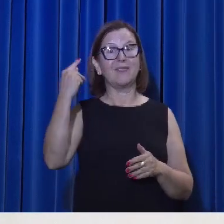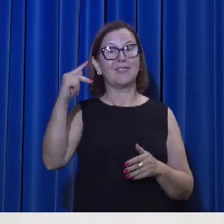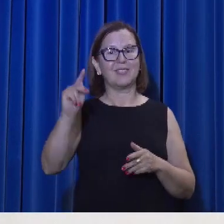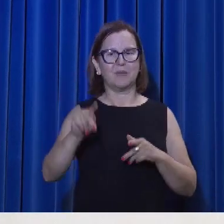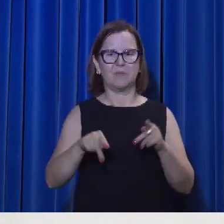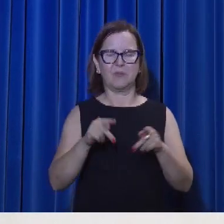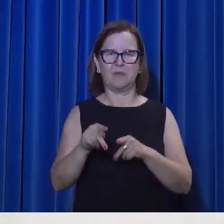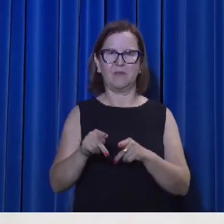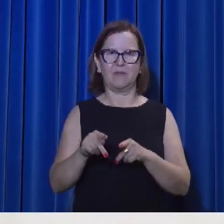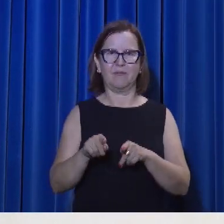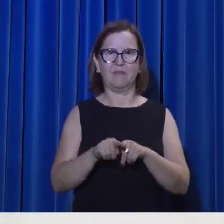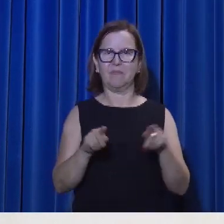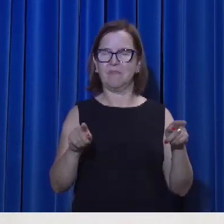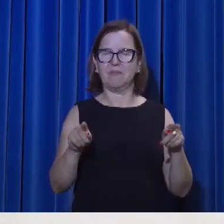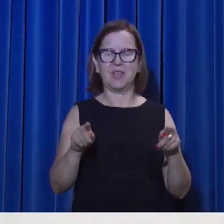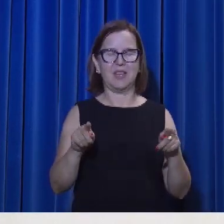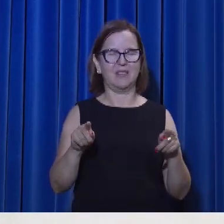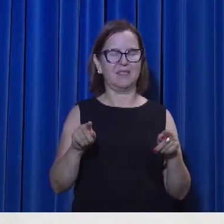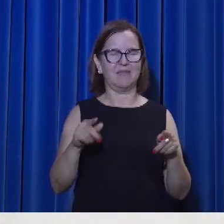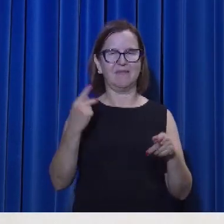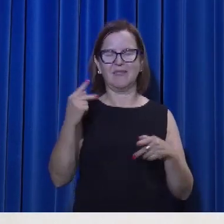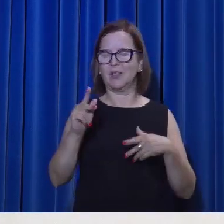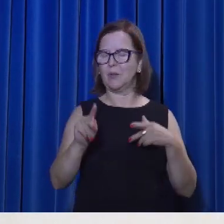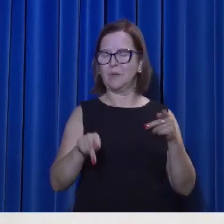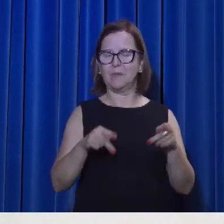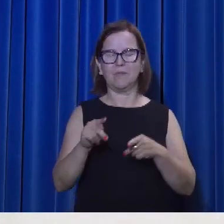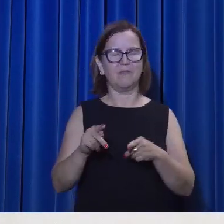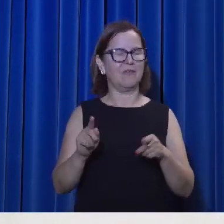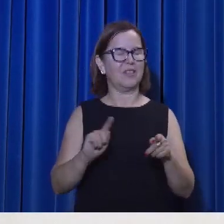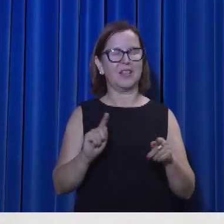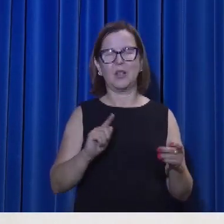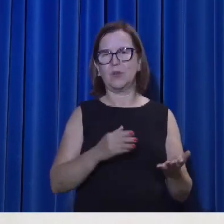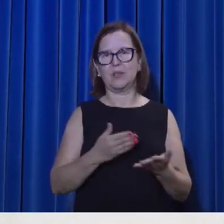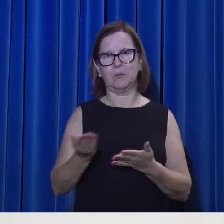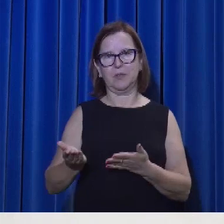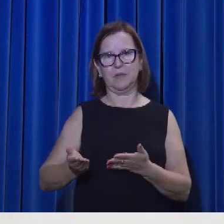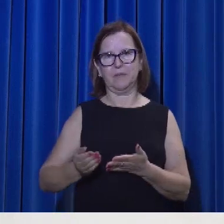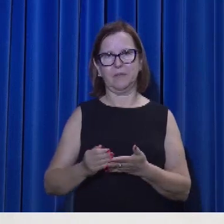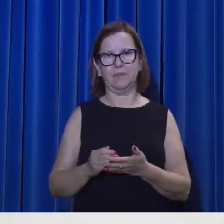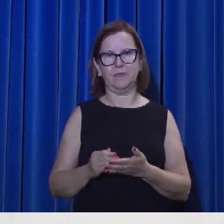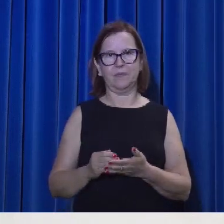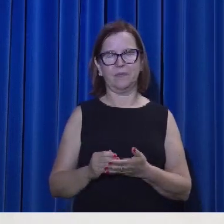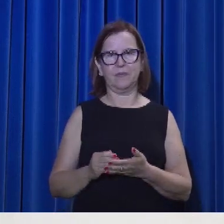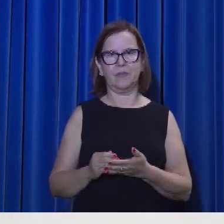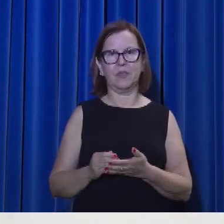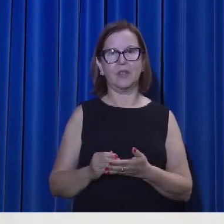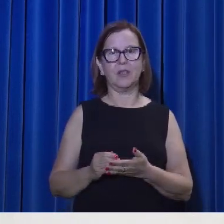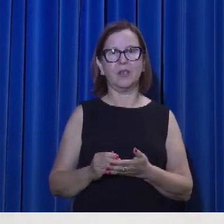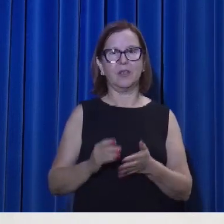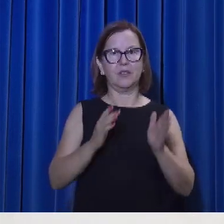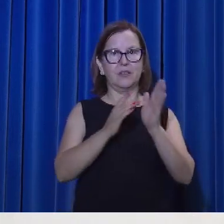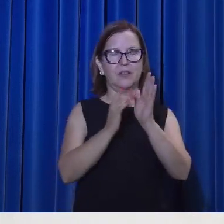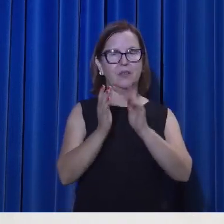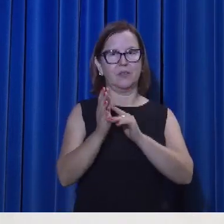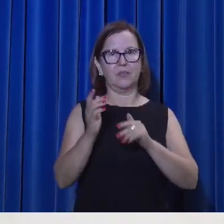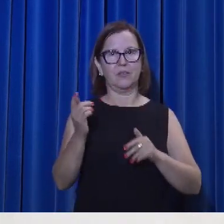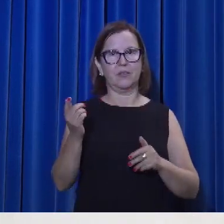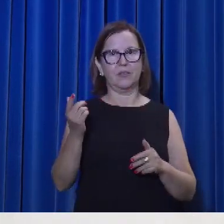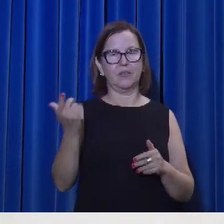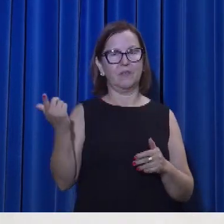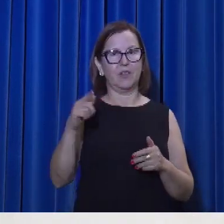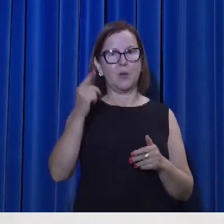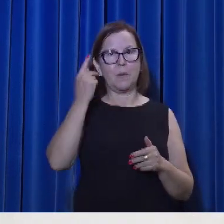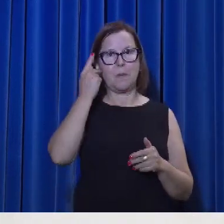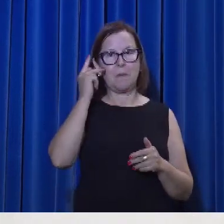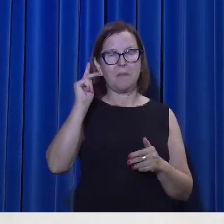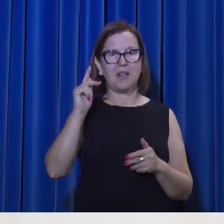e os seus, no plural, não o receberam. Você viu que tem uma diferença, né? Ele veio para o que era seu, e os seus não